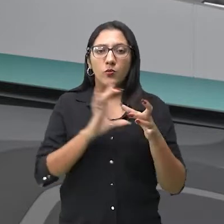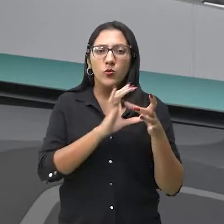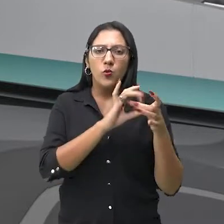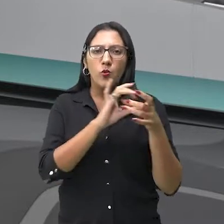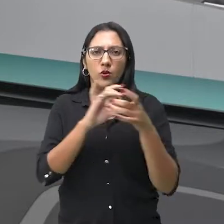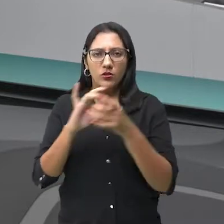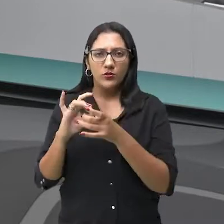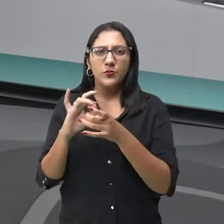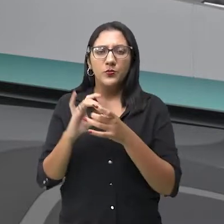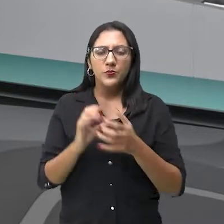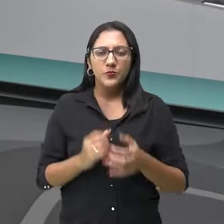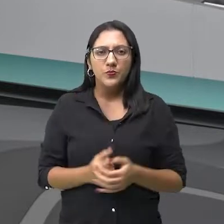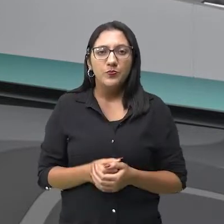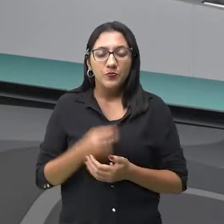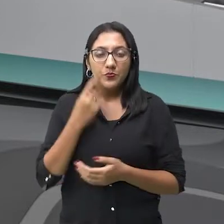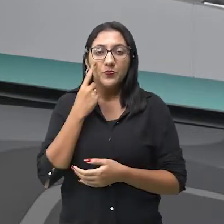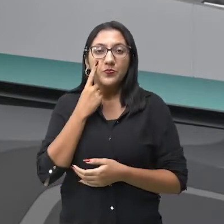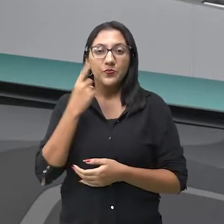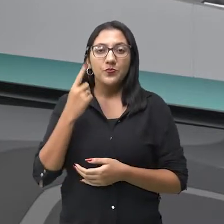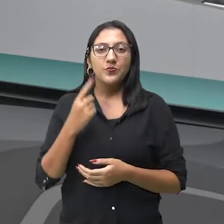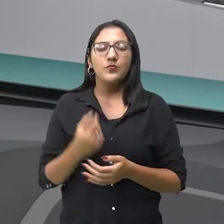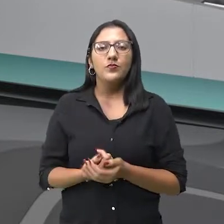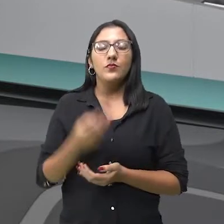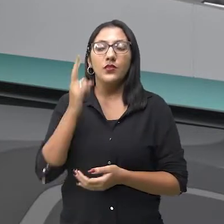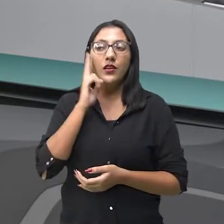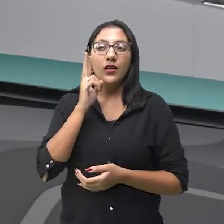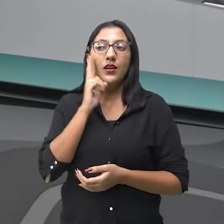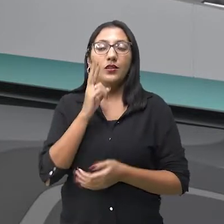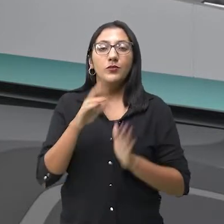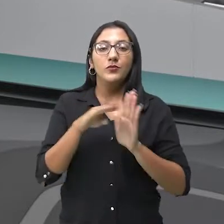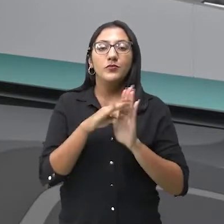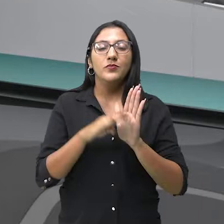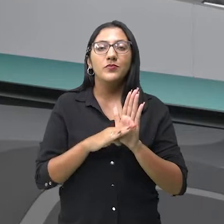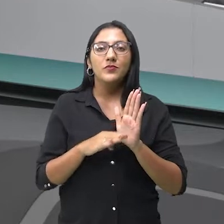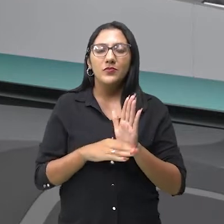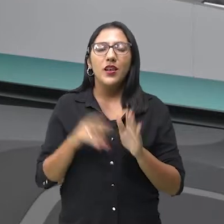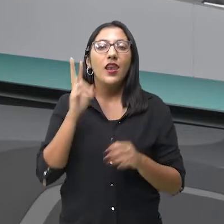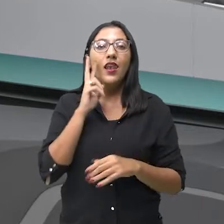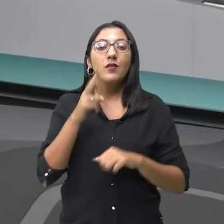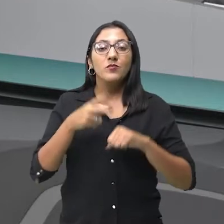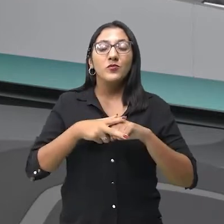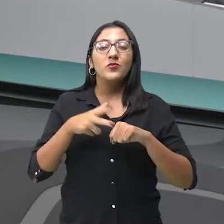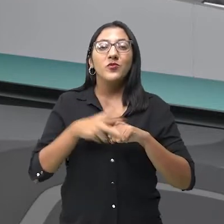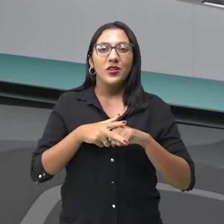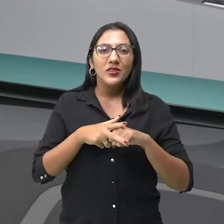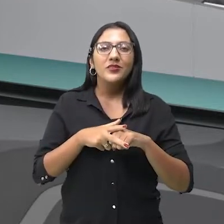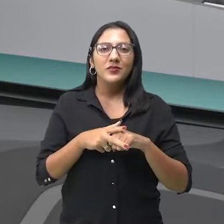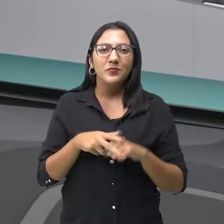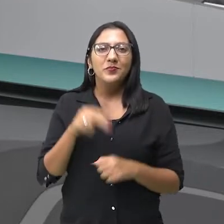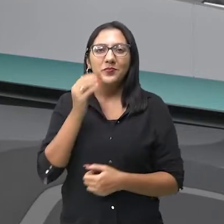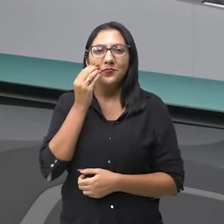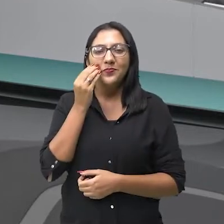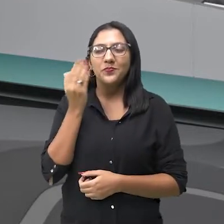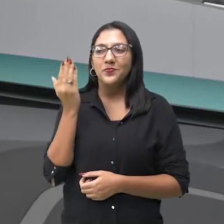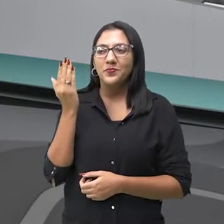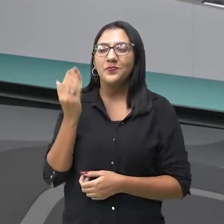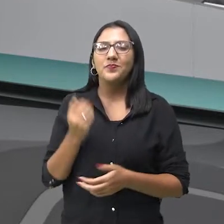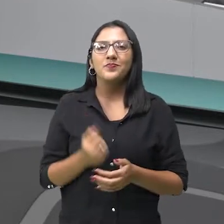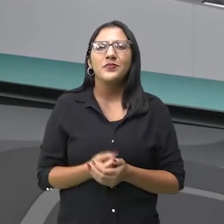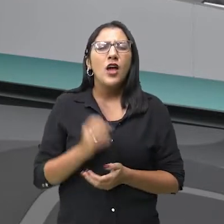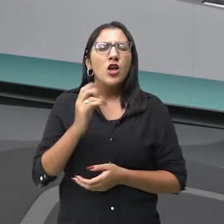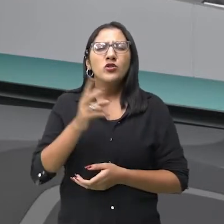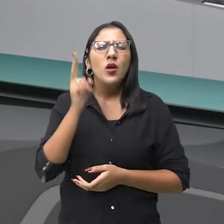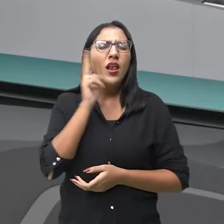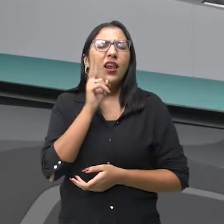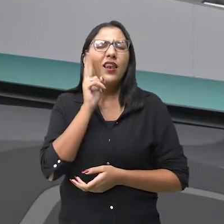coesão sequencial. Então, olhem só, vamos agora lembrar da classe gramatical dos verbos, avançando, olhem só. Então, só para nos